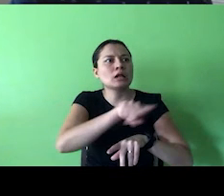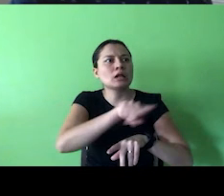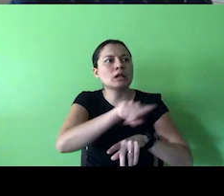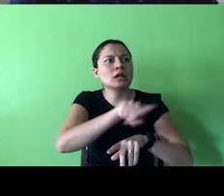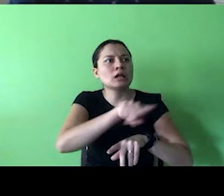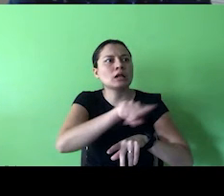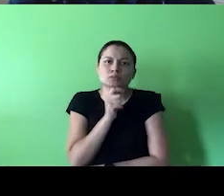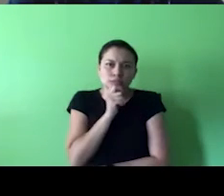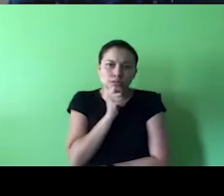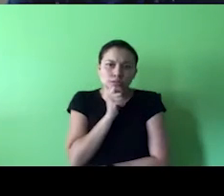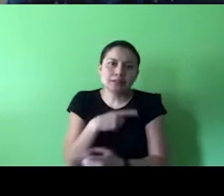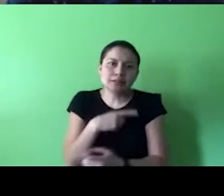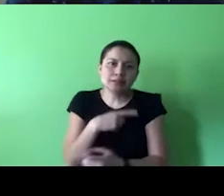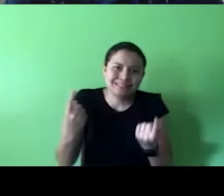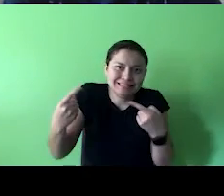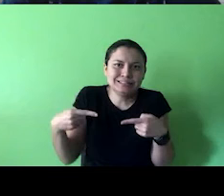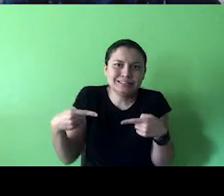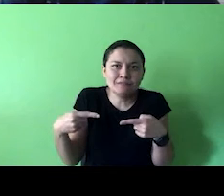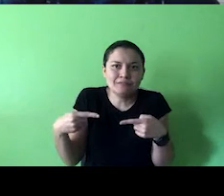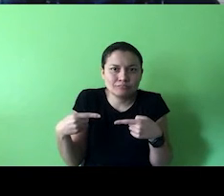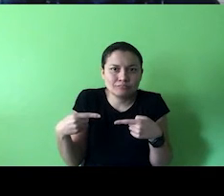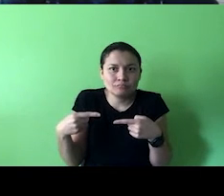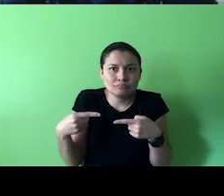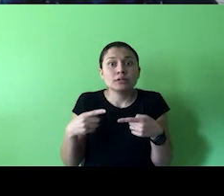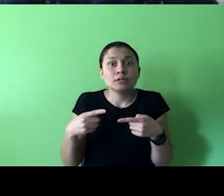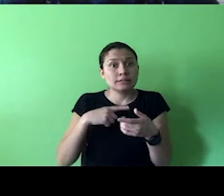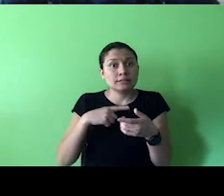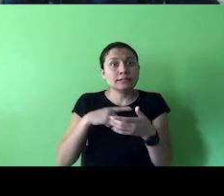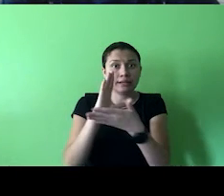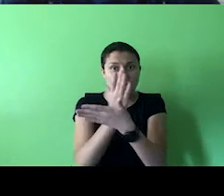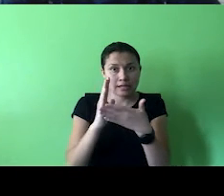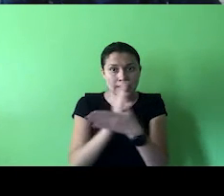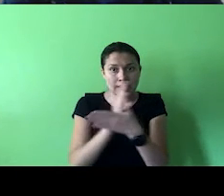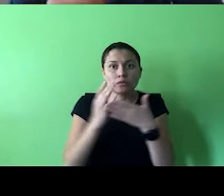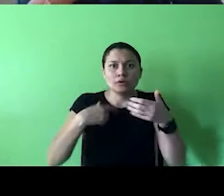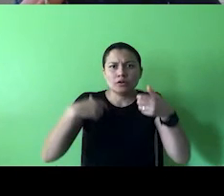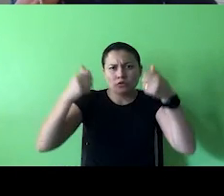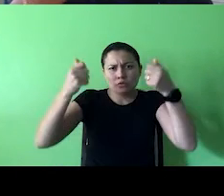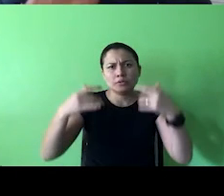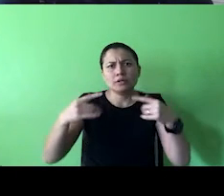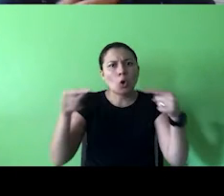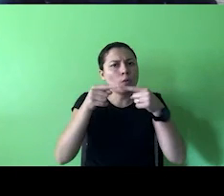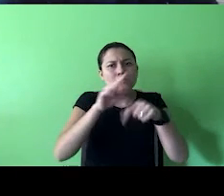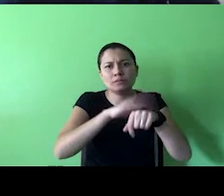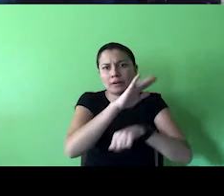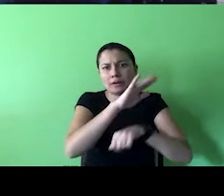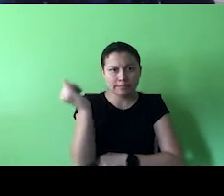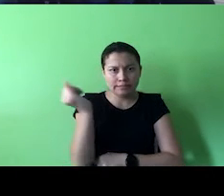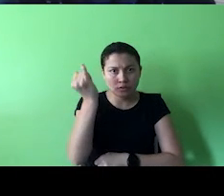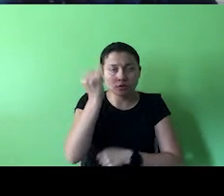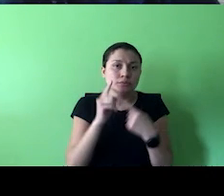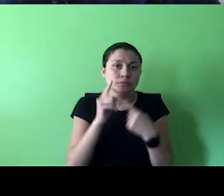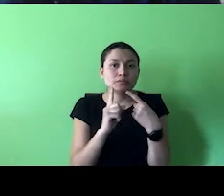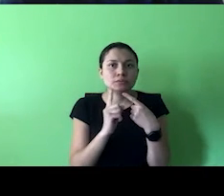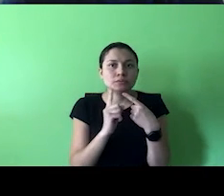esses desafios vieram. Então, alguns deles que eu vou narrar aqui, talvez foram os mais importantes. O primeiro dele